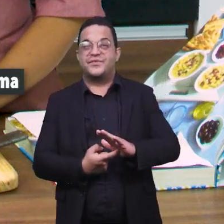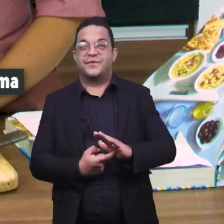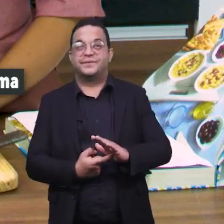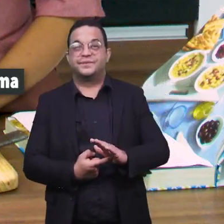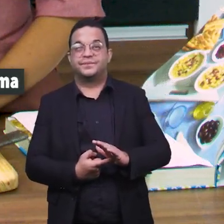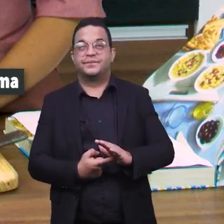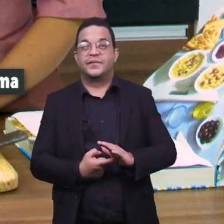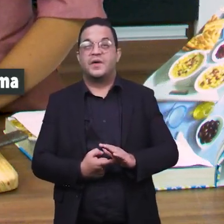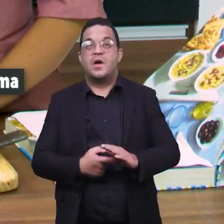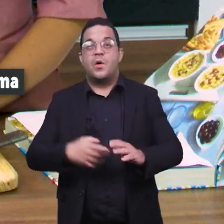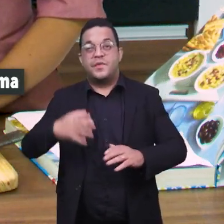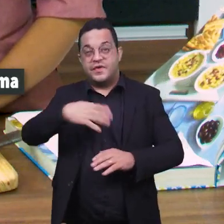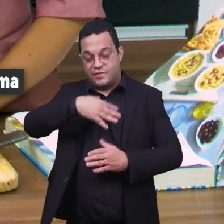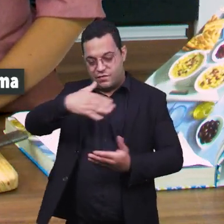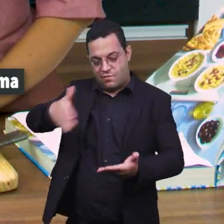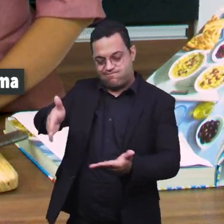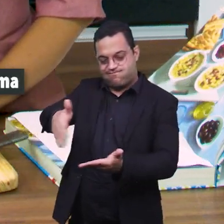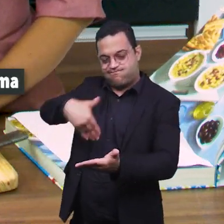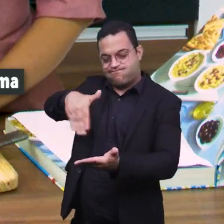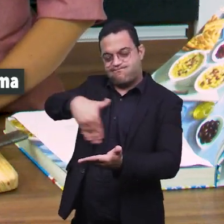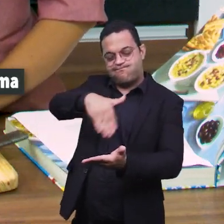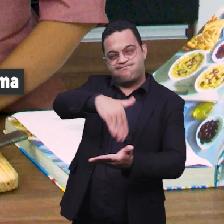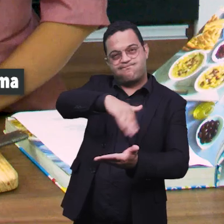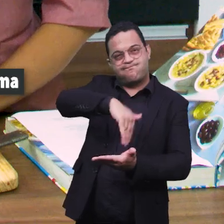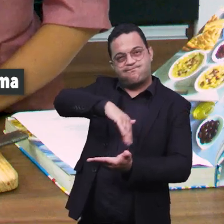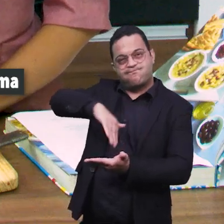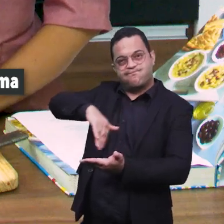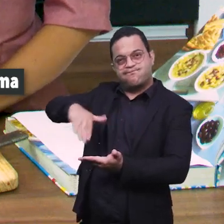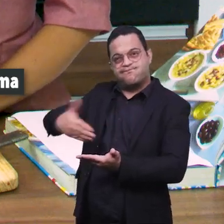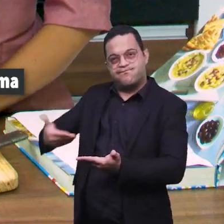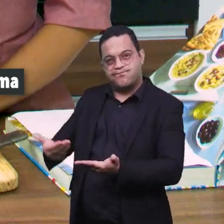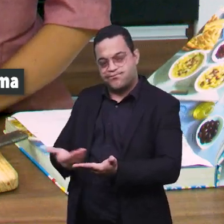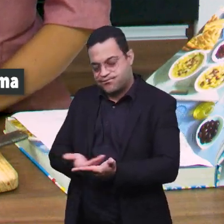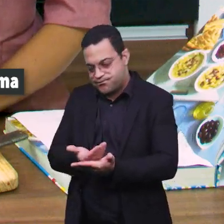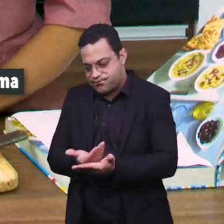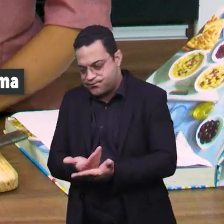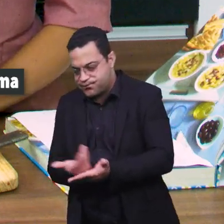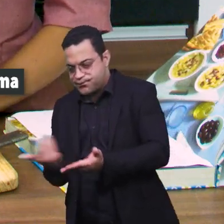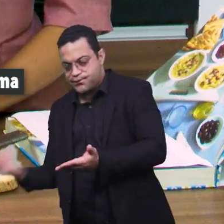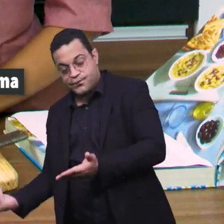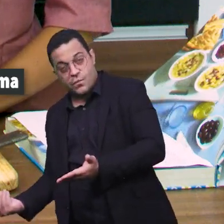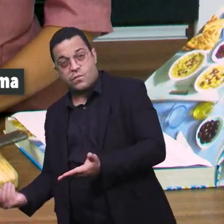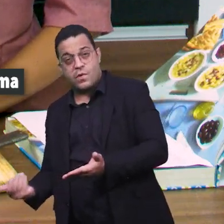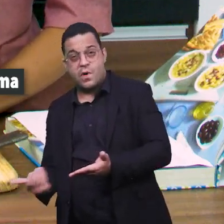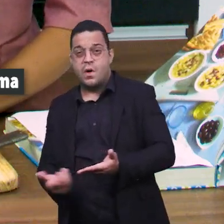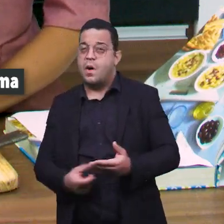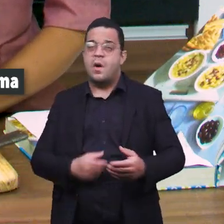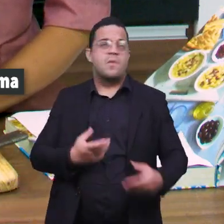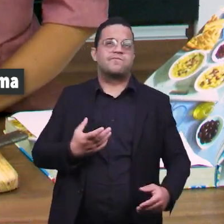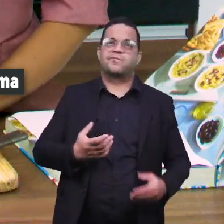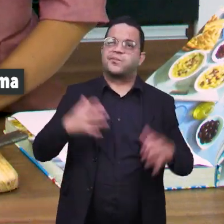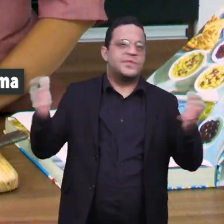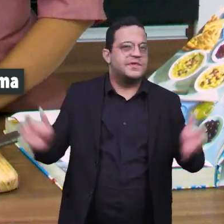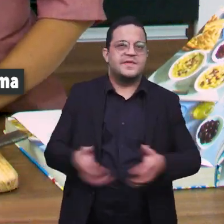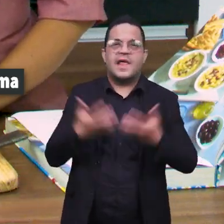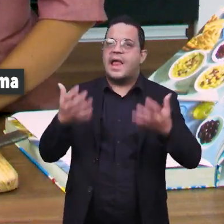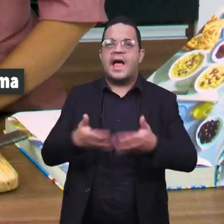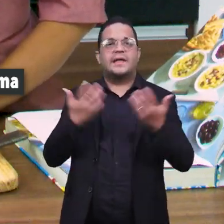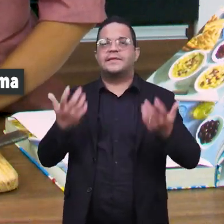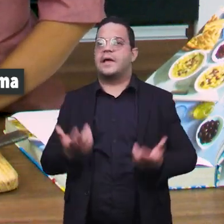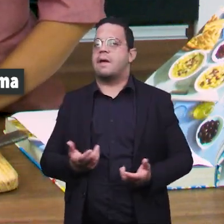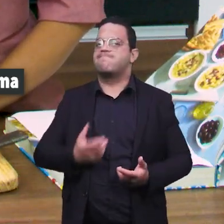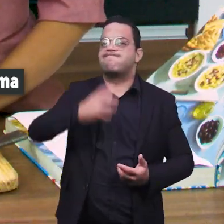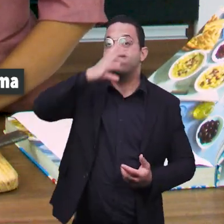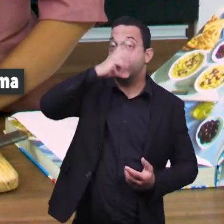recolher tudo que está na tábua, tá? Até mesmo para quem faz doces, né, Ana? E quem faz pão. Quem faz pão também é